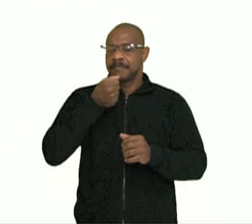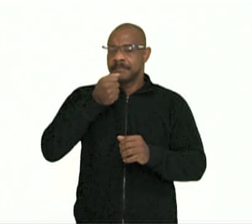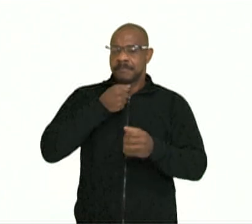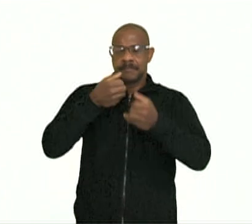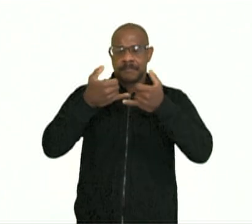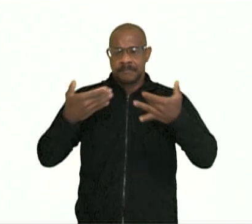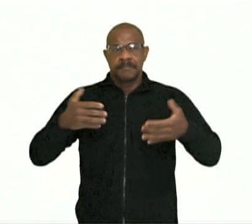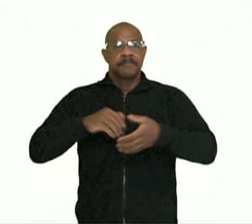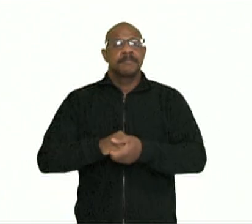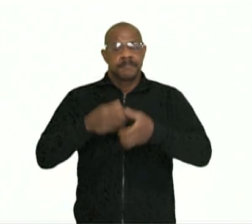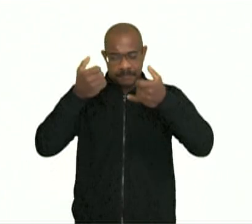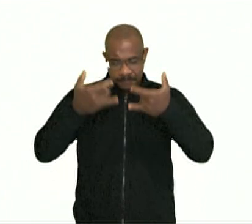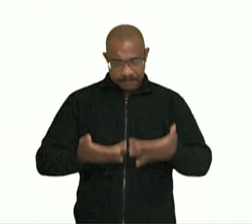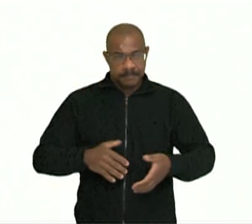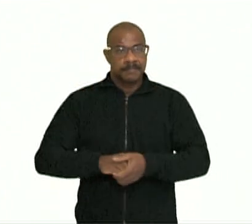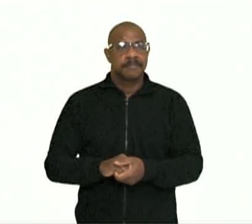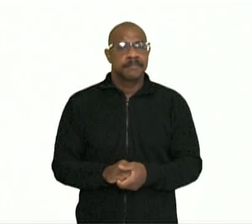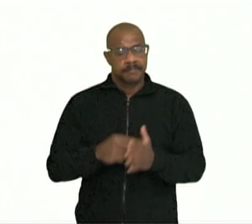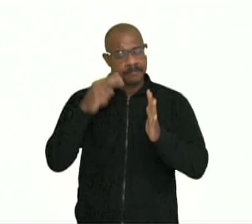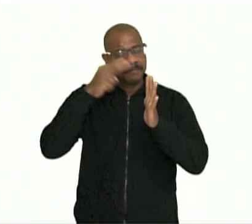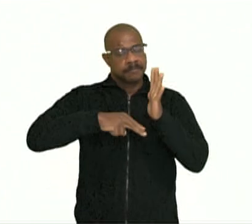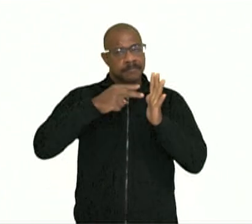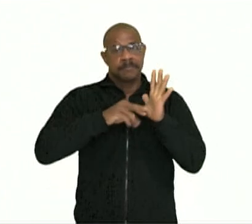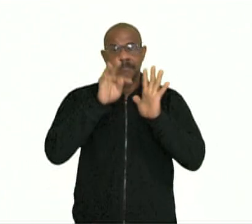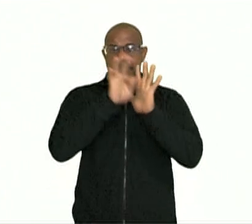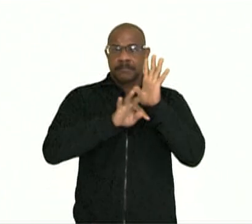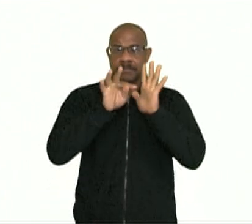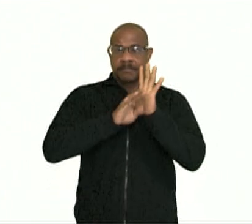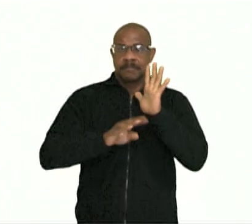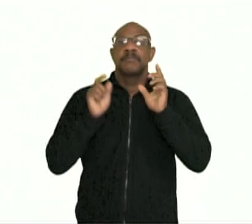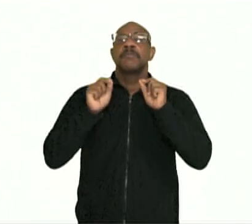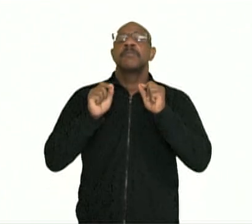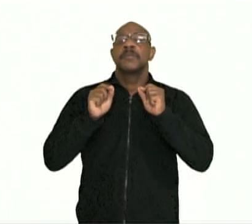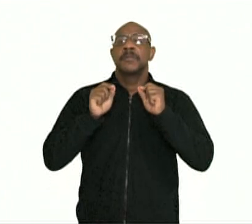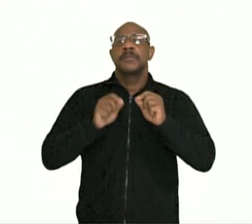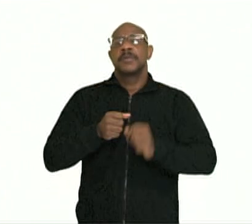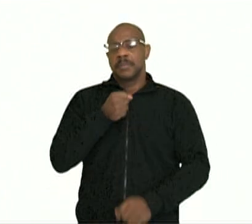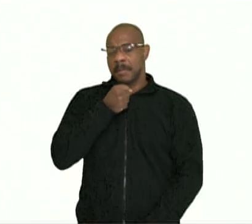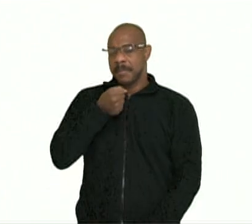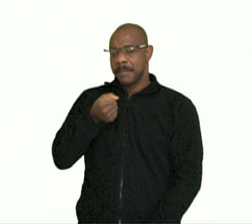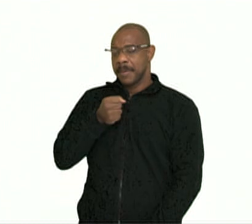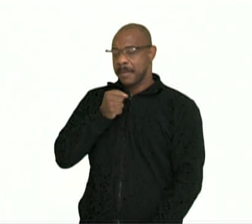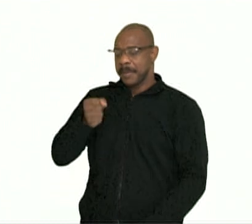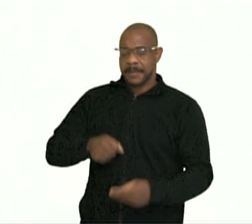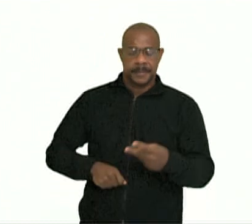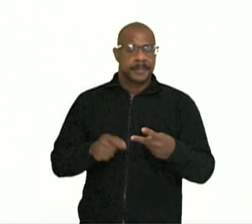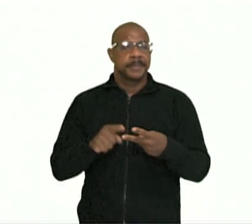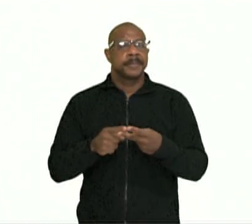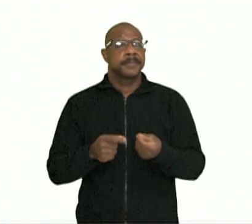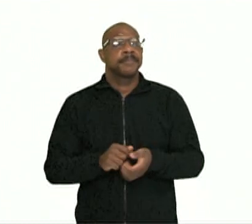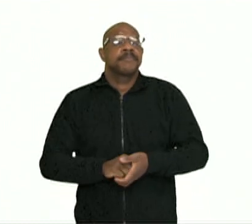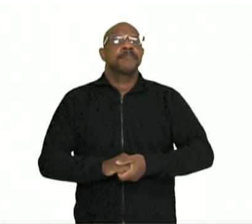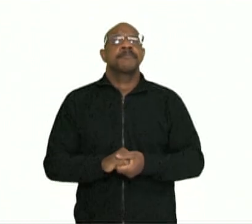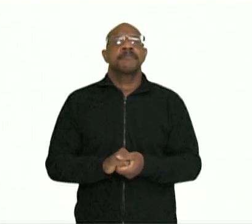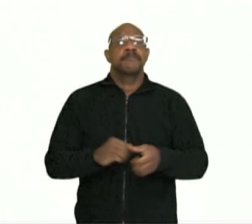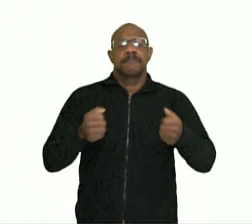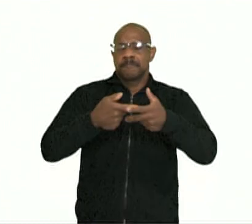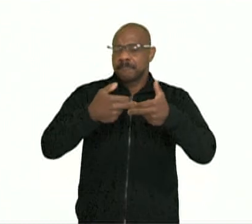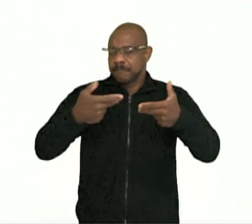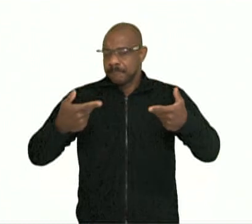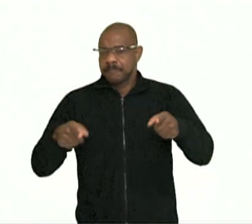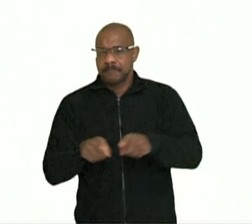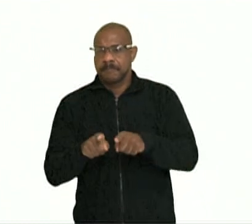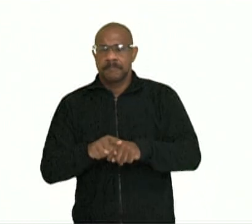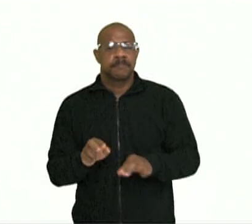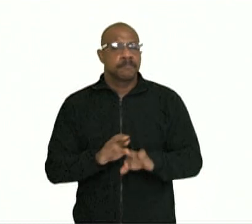trechos de uma reportagem, identificando os elementos constitutivos e finalidade. E